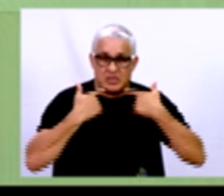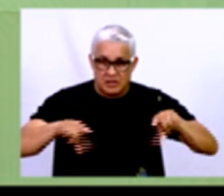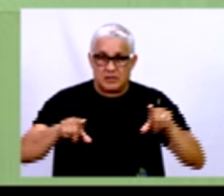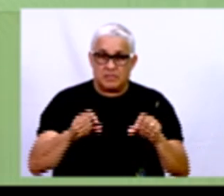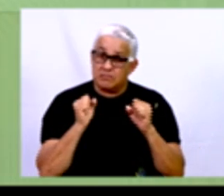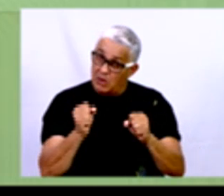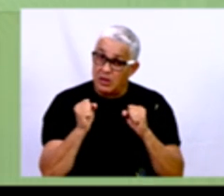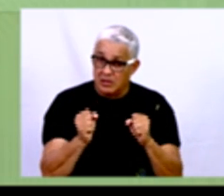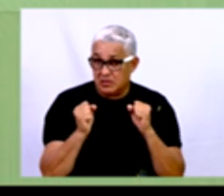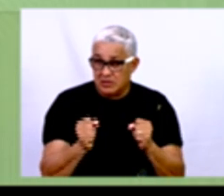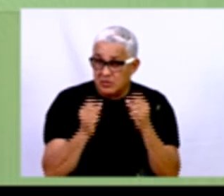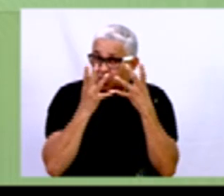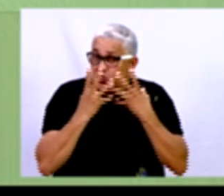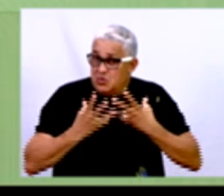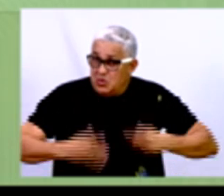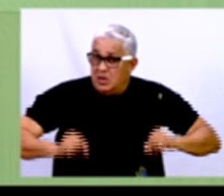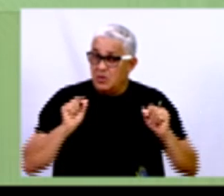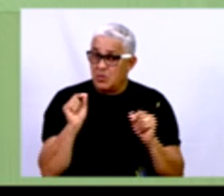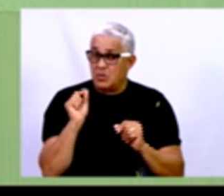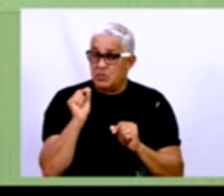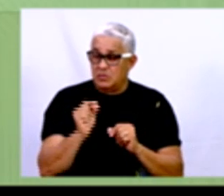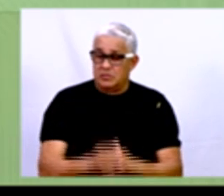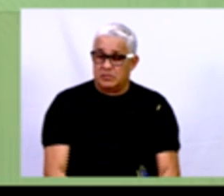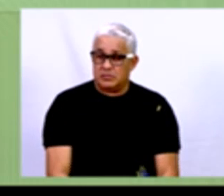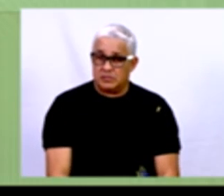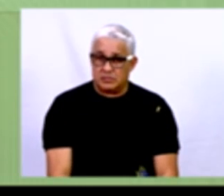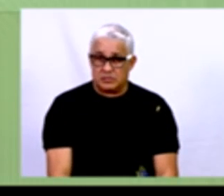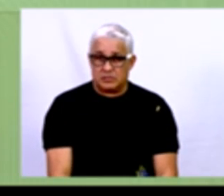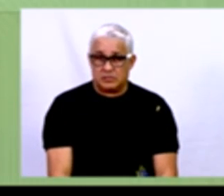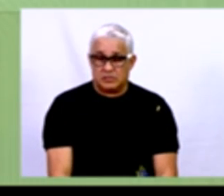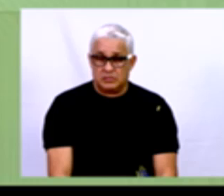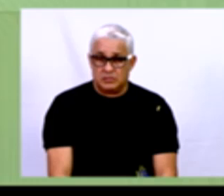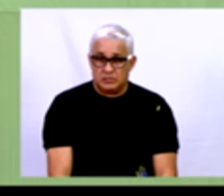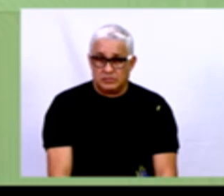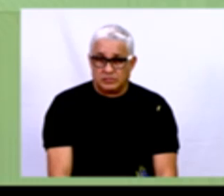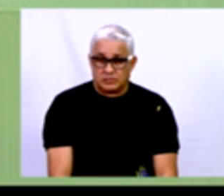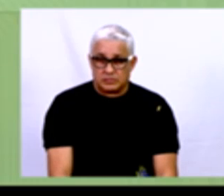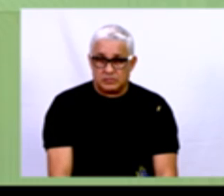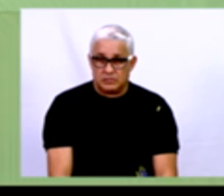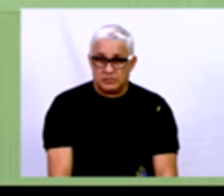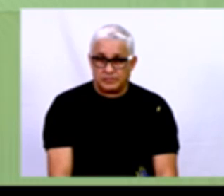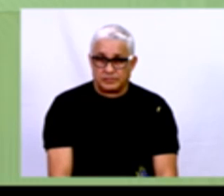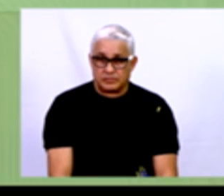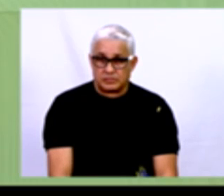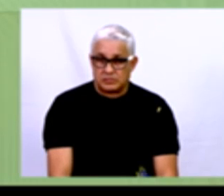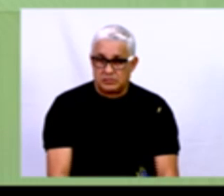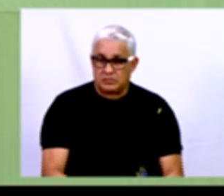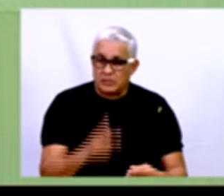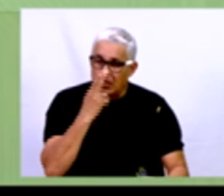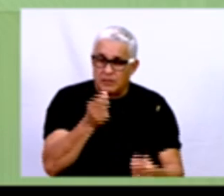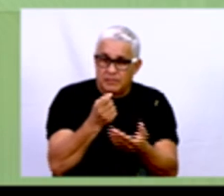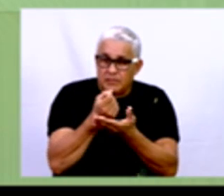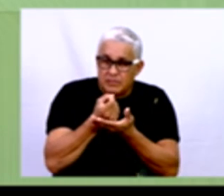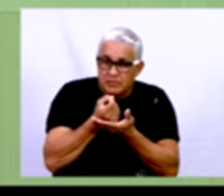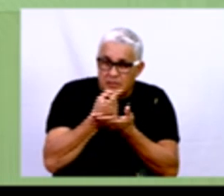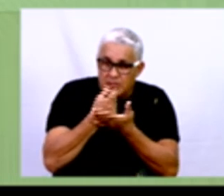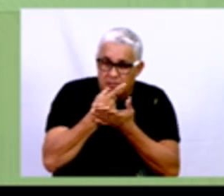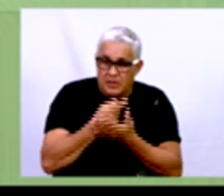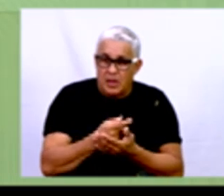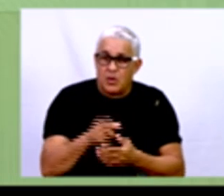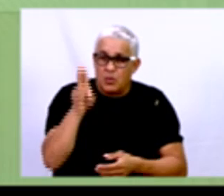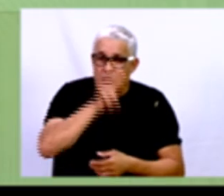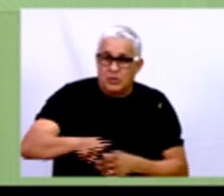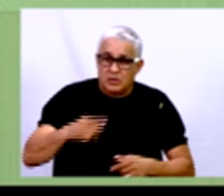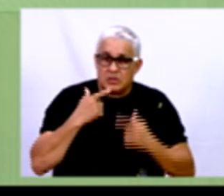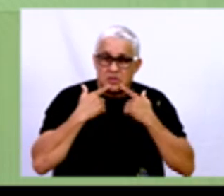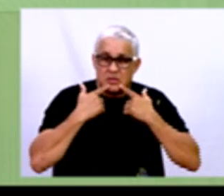um remédio. Como seria o remédio? O remédio seria nós utilizarmos a linguagem